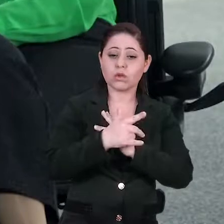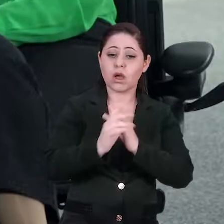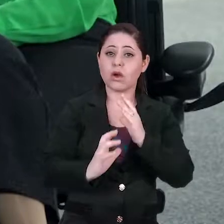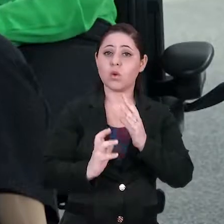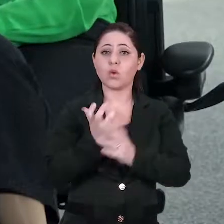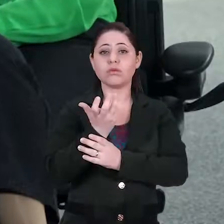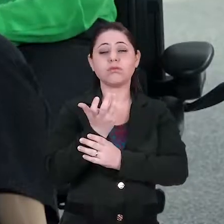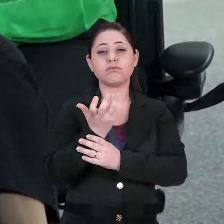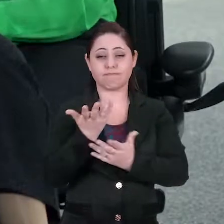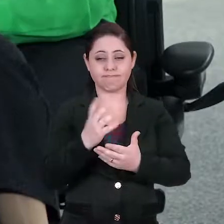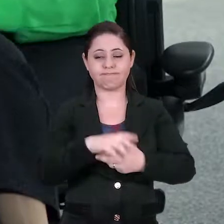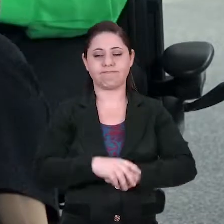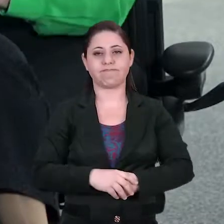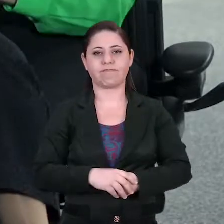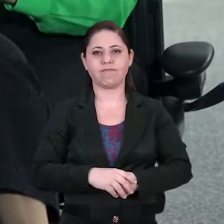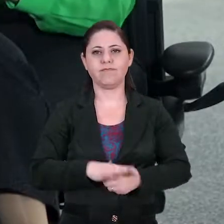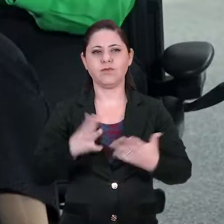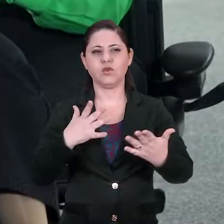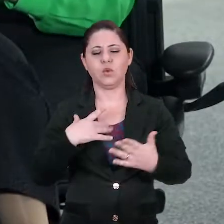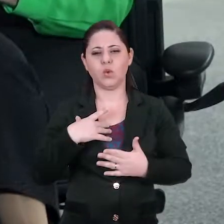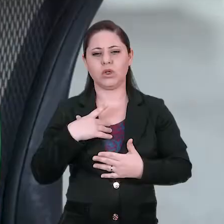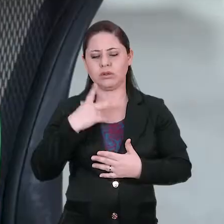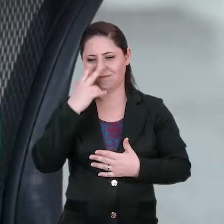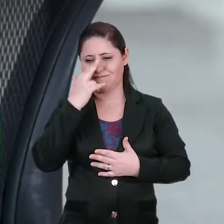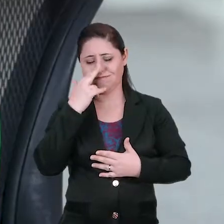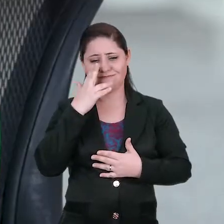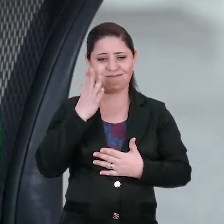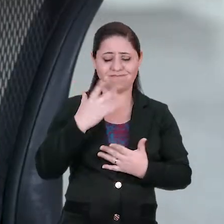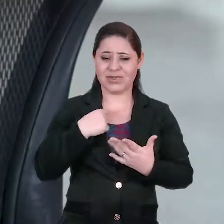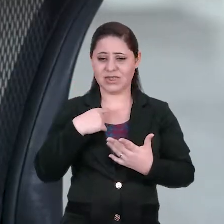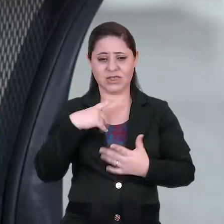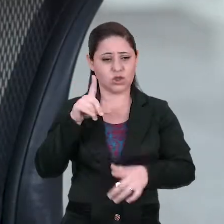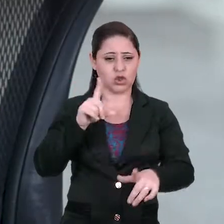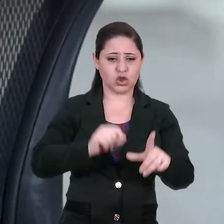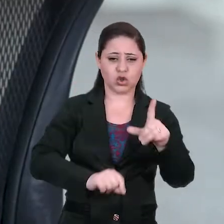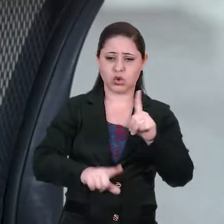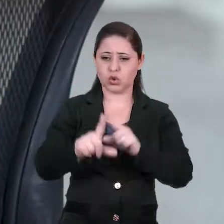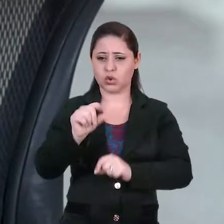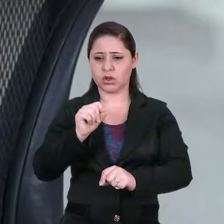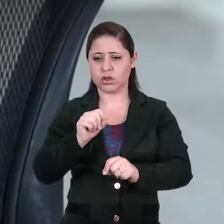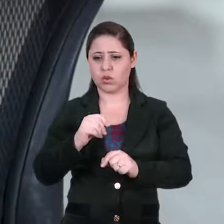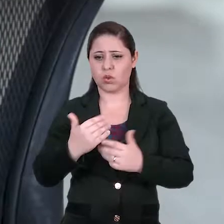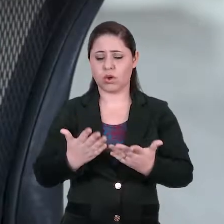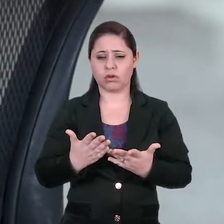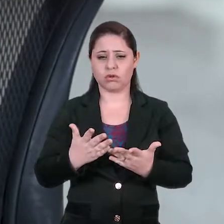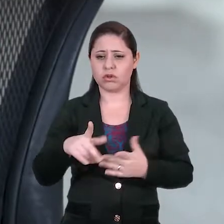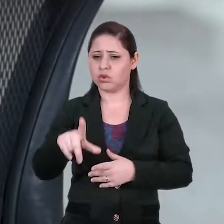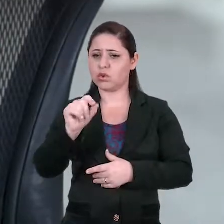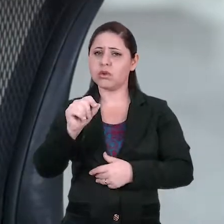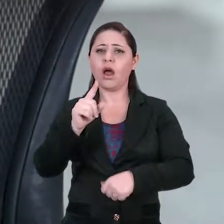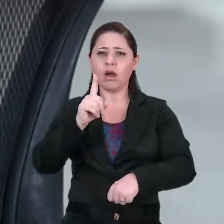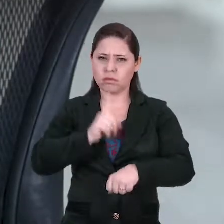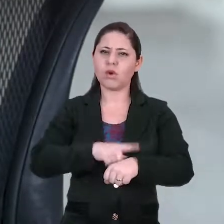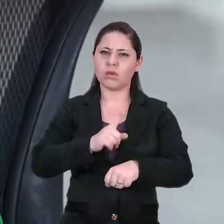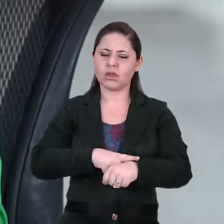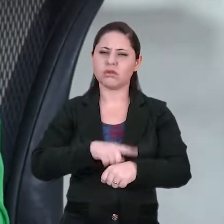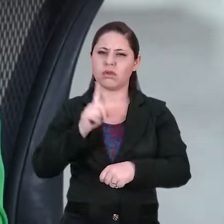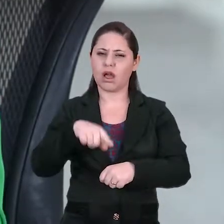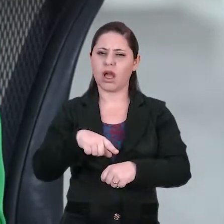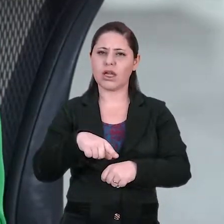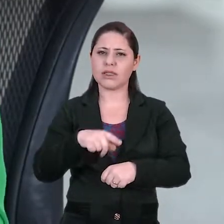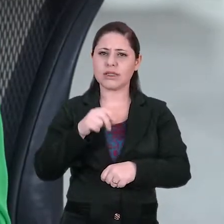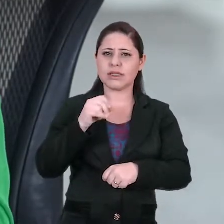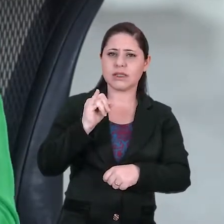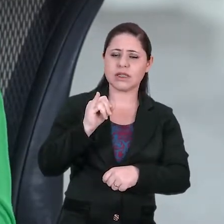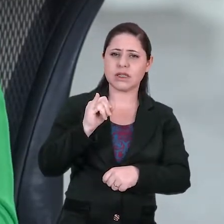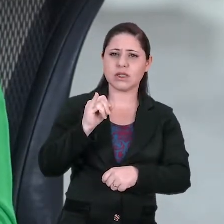Então, quando eu me vi nessa encruzilhada de ter que decidir, eu decidi que era um momento, que mesmo se